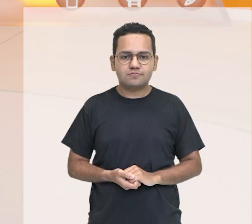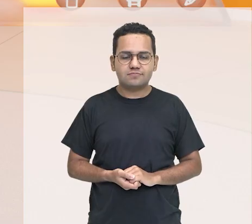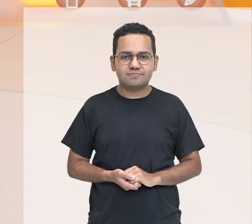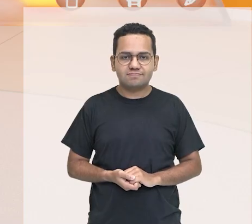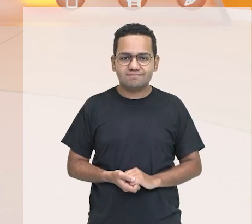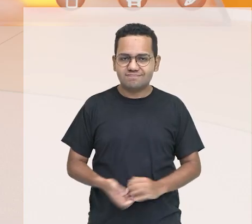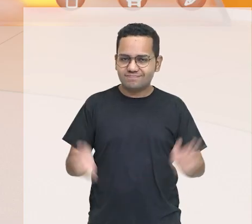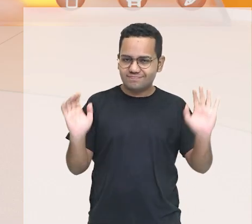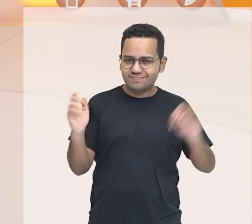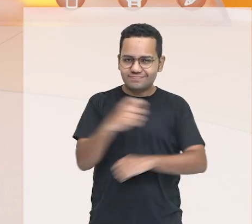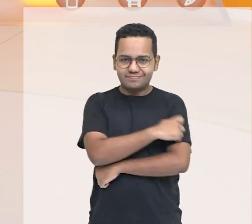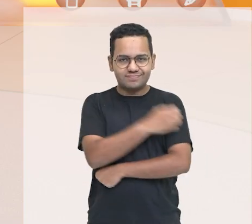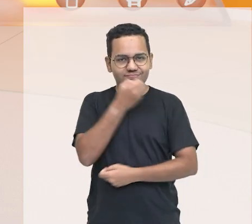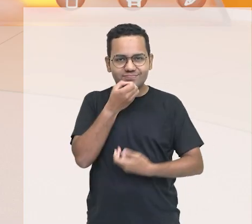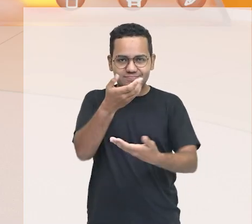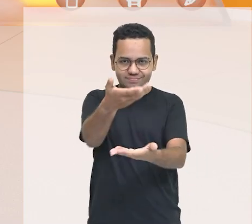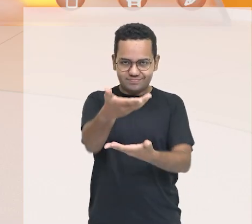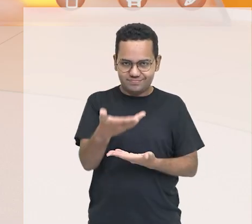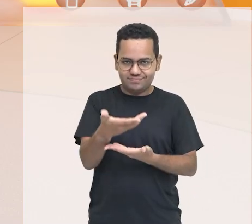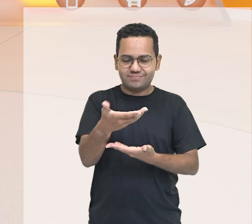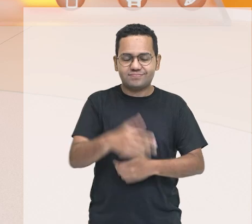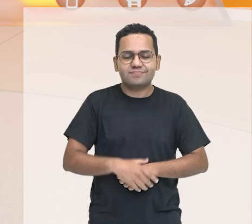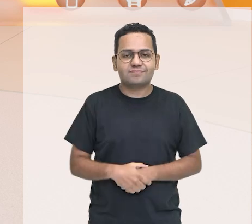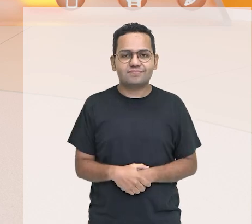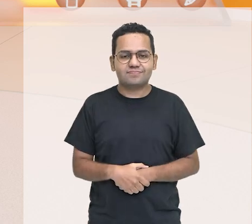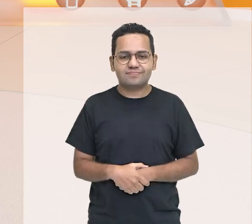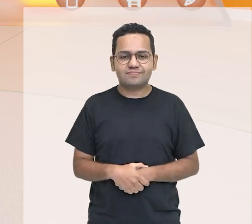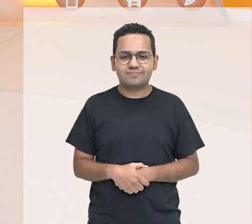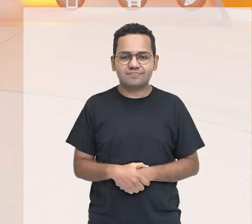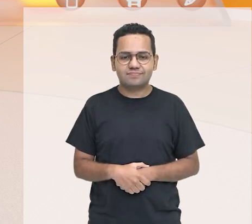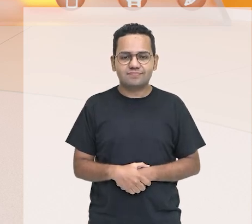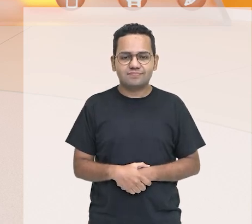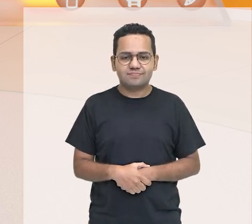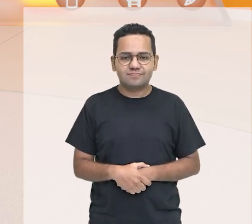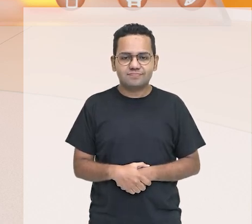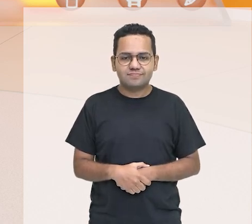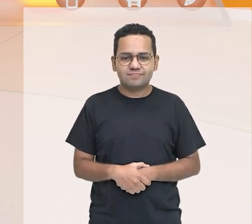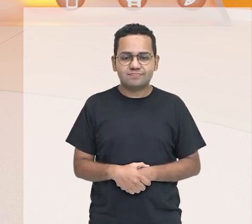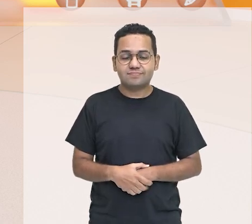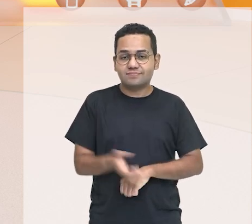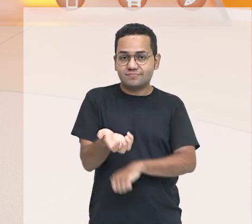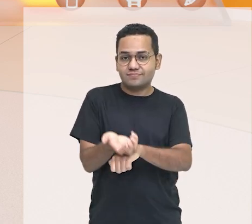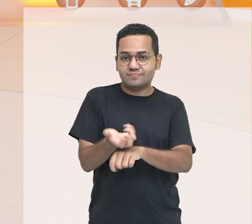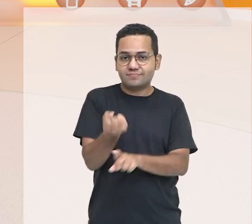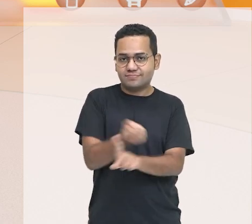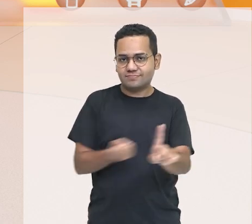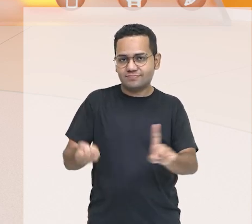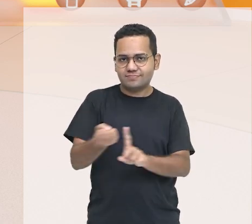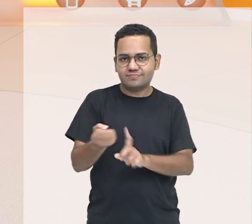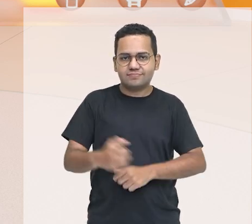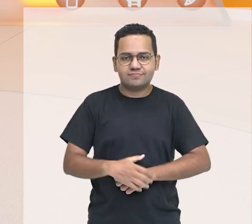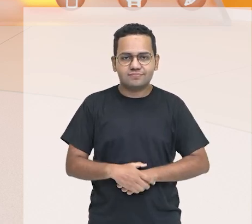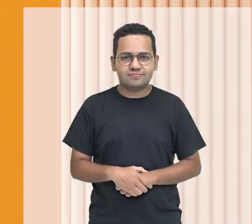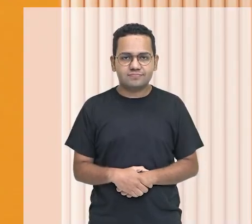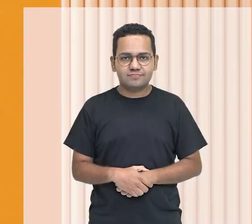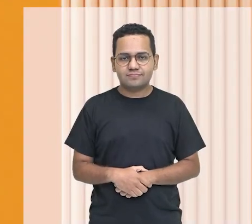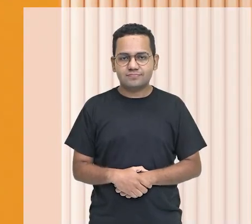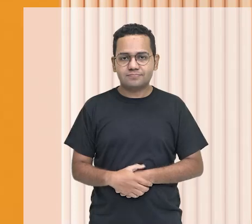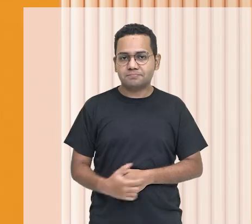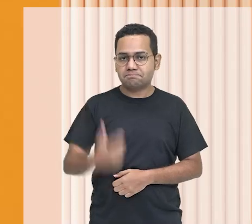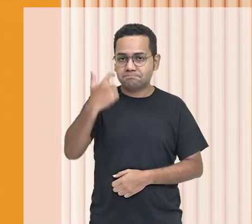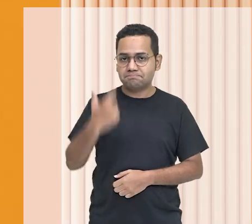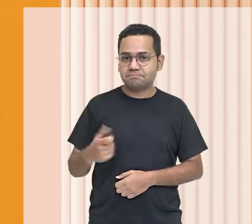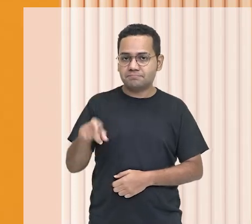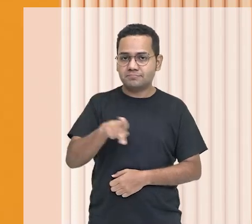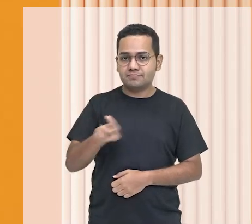Olá, sejam todos e todas muito bem-vindos e bem-vindas ao componente curricular Sociologia. Eu